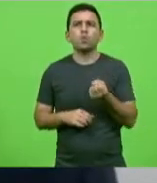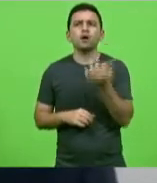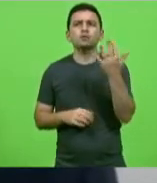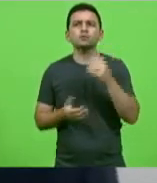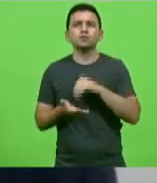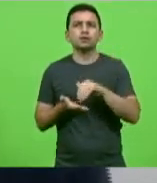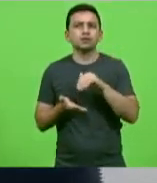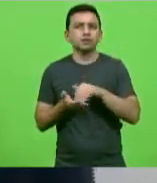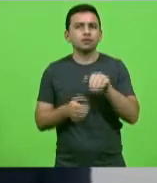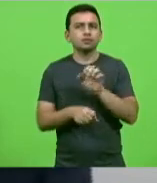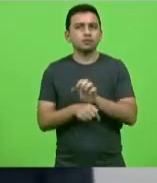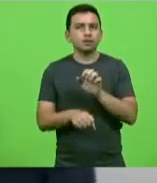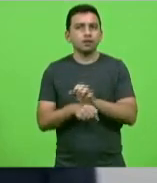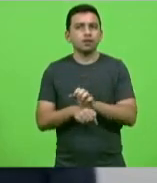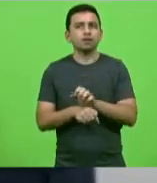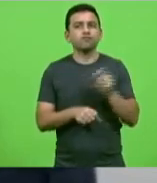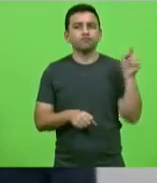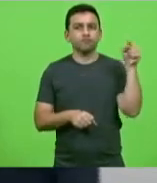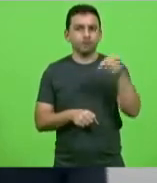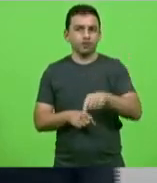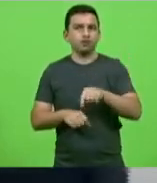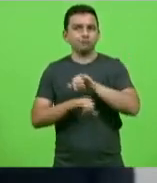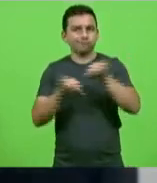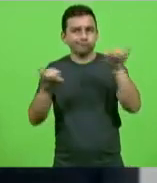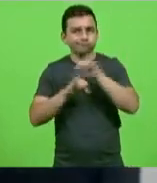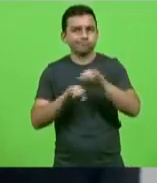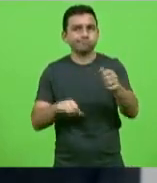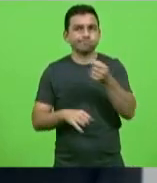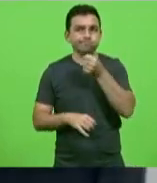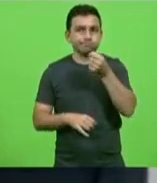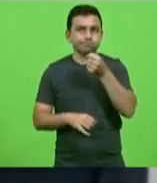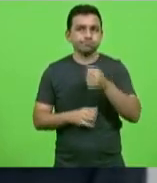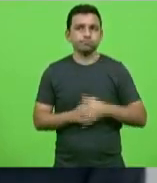secretários de Estado presentes à coletiva de imprensa.